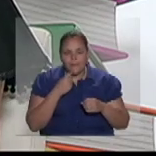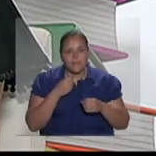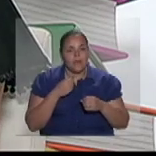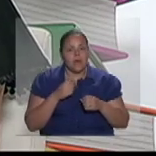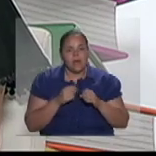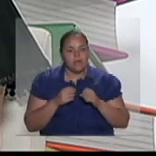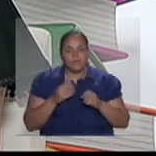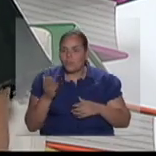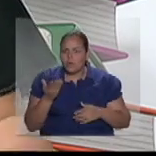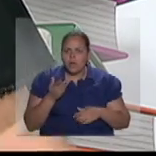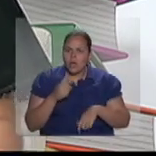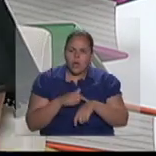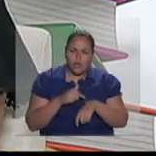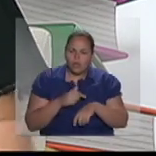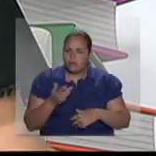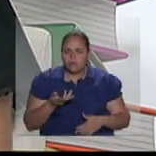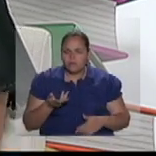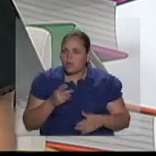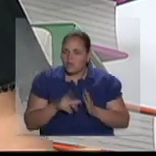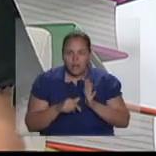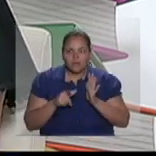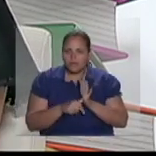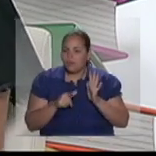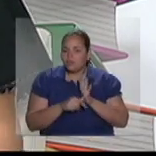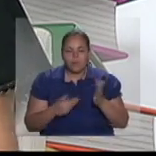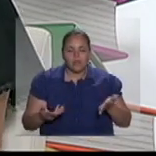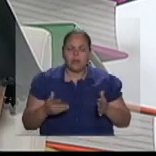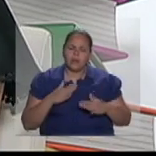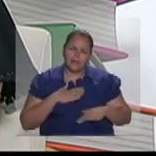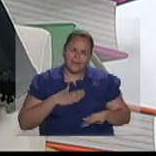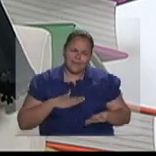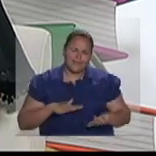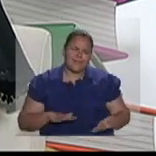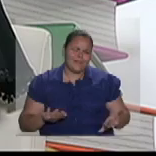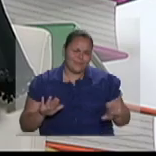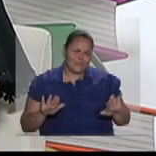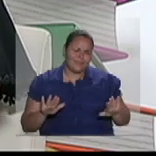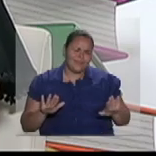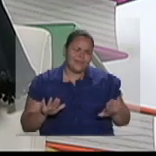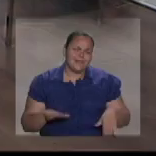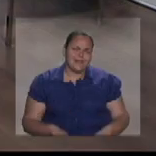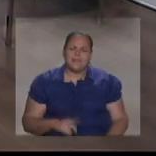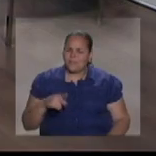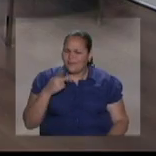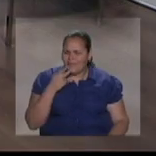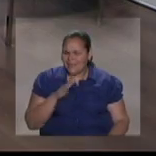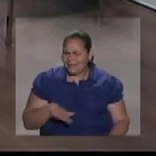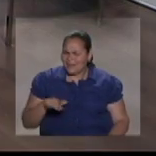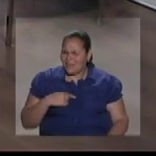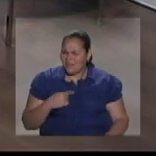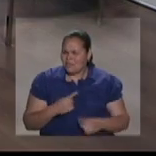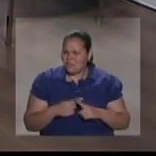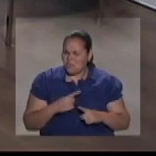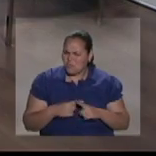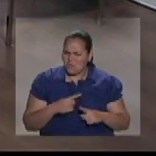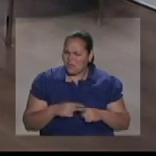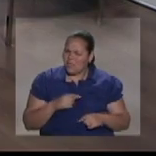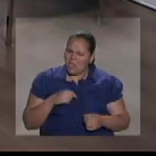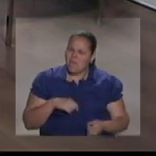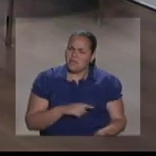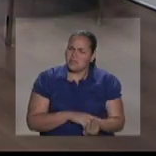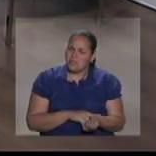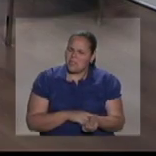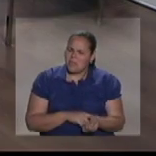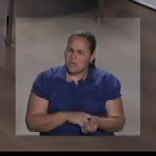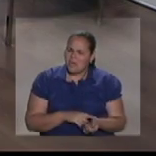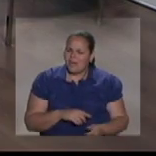com o horário apertado e fica, vambora, você tá atrasado. Calma. Aí depois fala pra criança assim, por que você tá tão agitado, meu